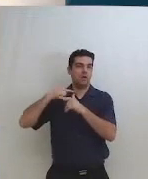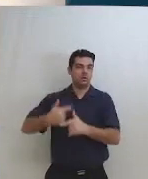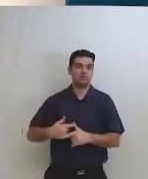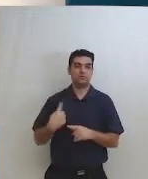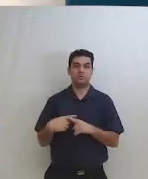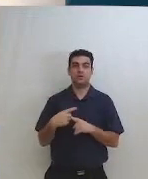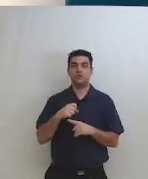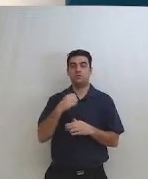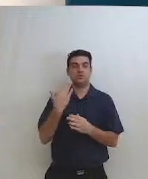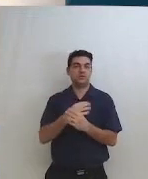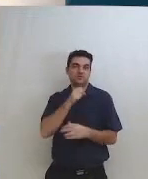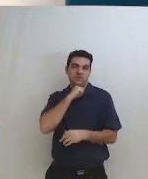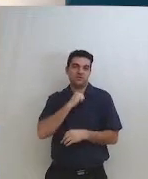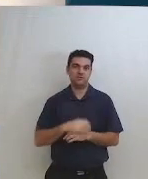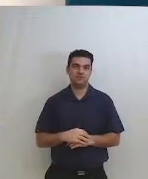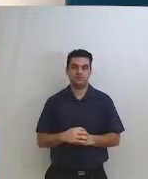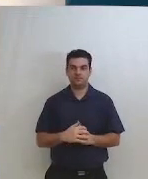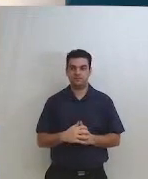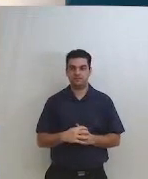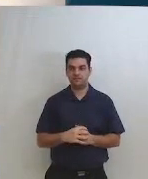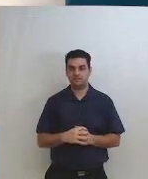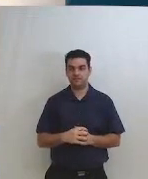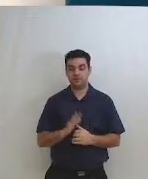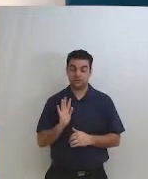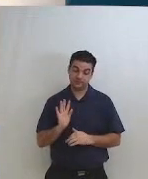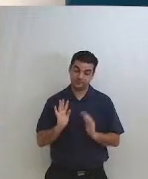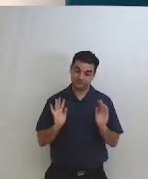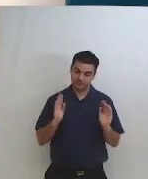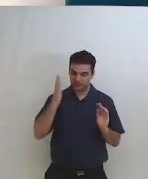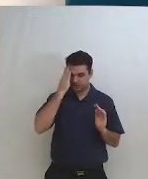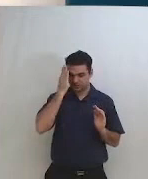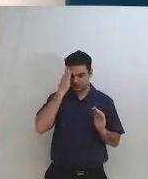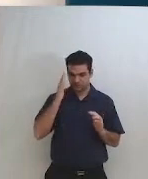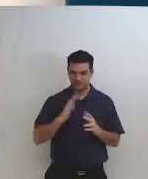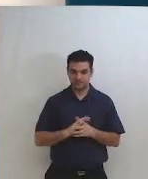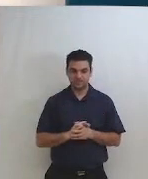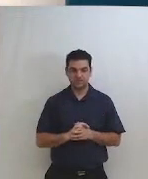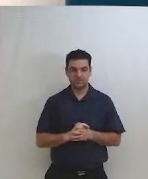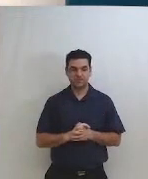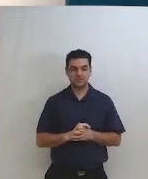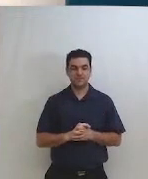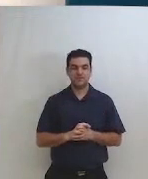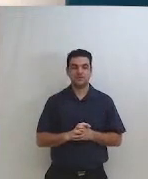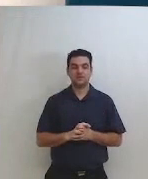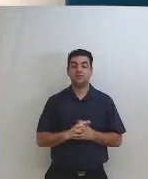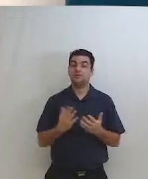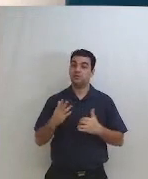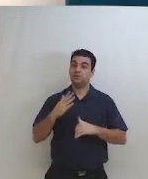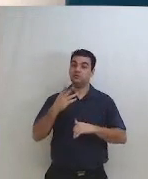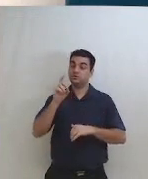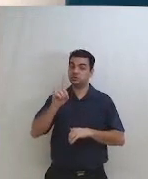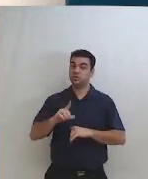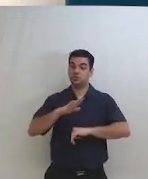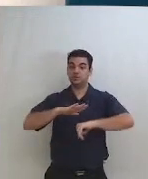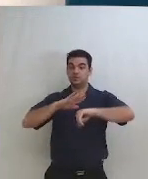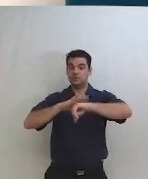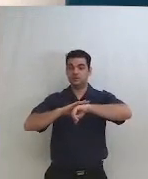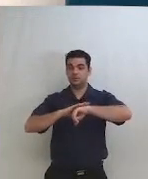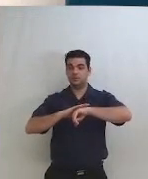as vênias. Agora, de qualquer maneira, Vossa Excelência aborda e aduz aí direito penal do autor, eu nunca tinha ouvido falar nesse